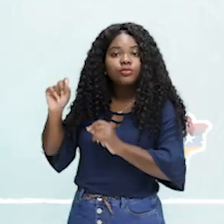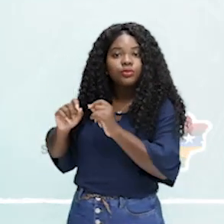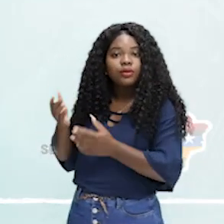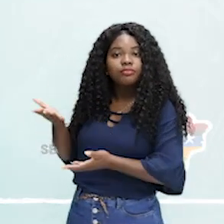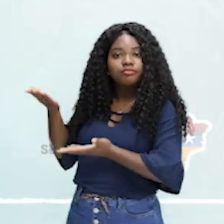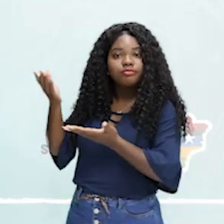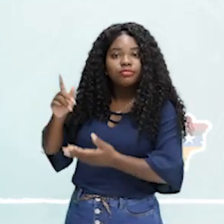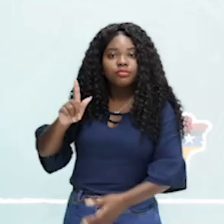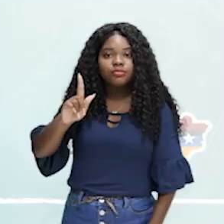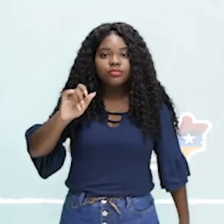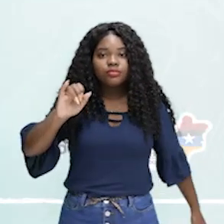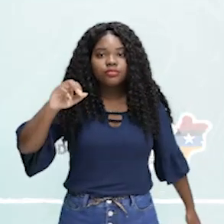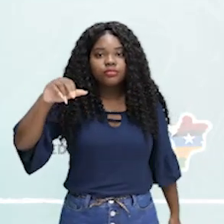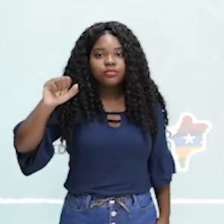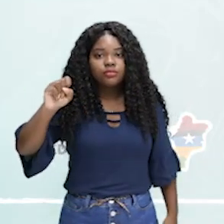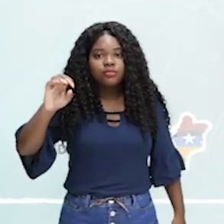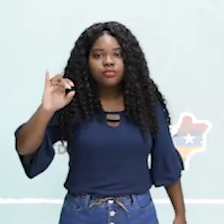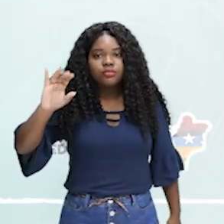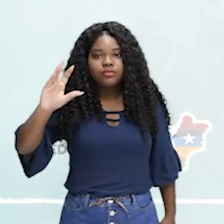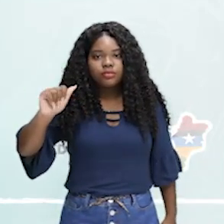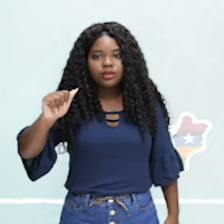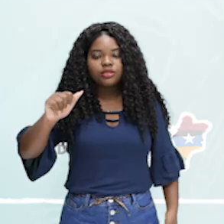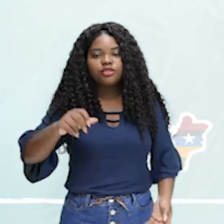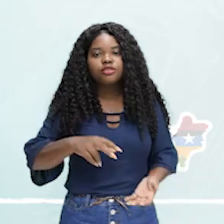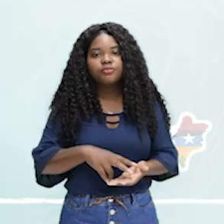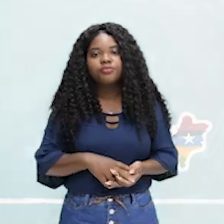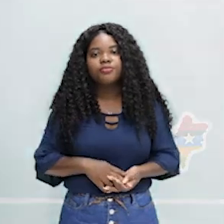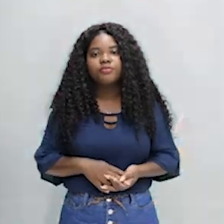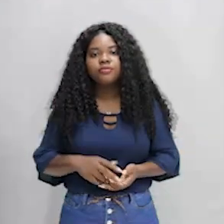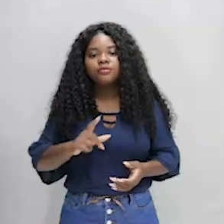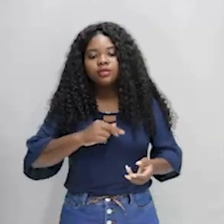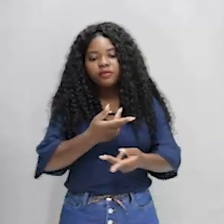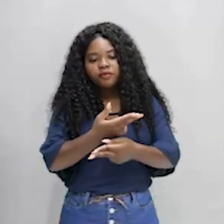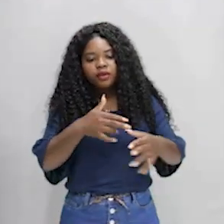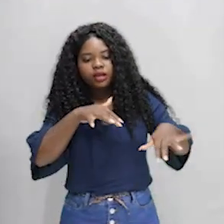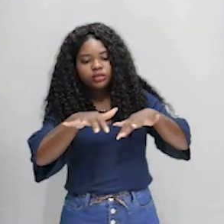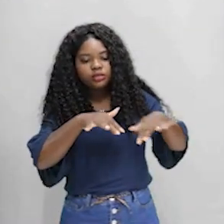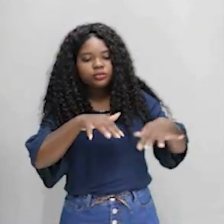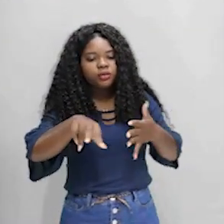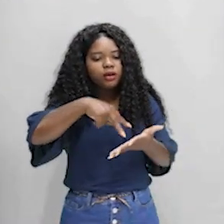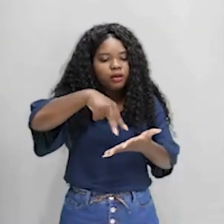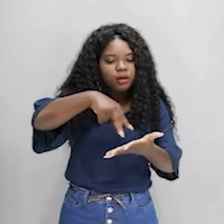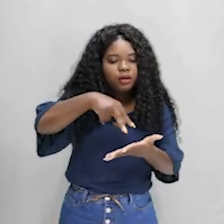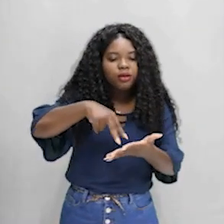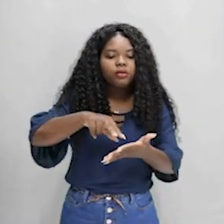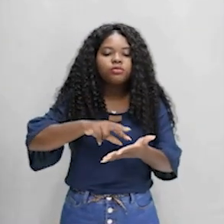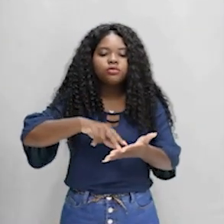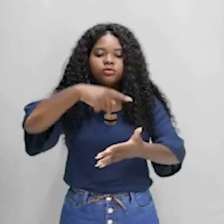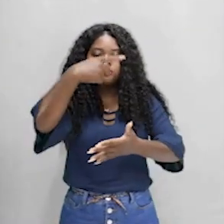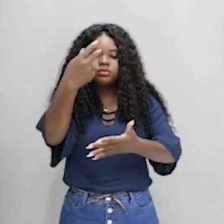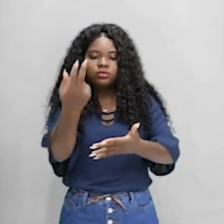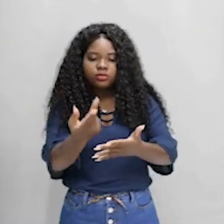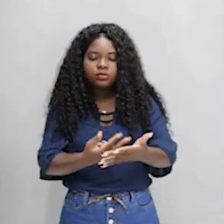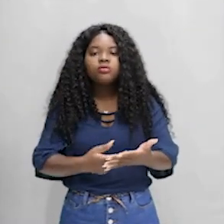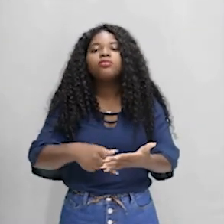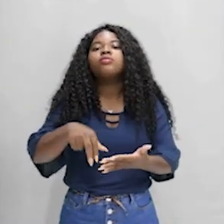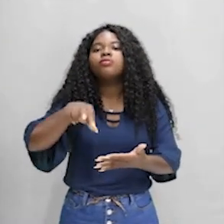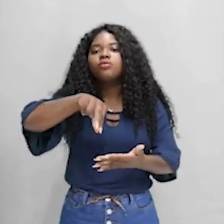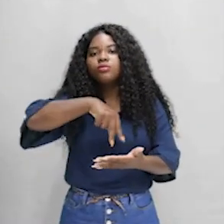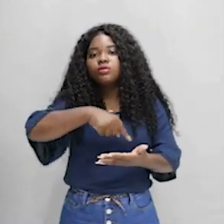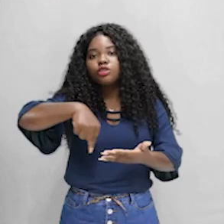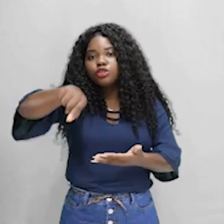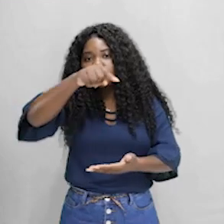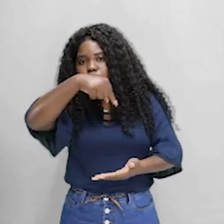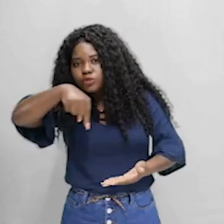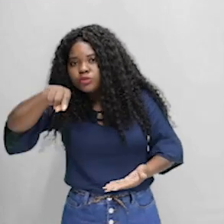Nós acompanhamos aí a Rebeca, né? Ela executava vários movimentos, giros, rodopios. Era uma série